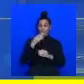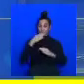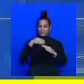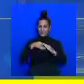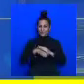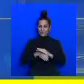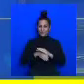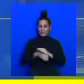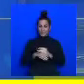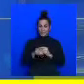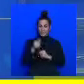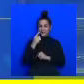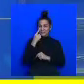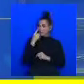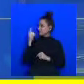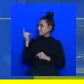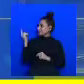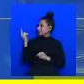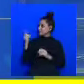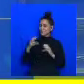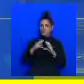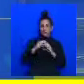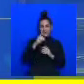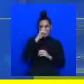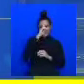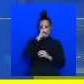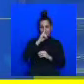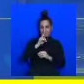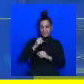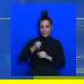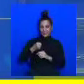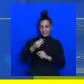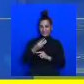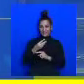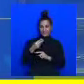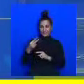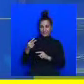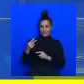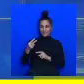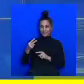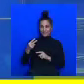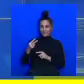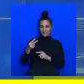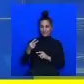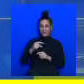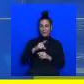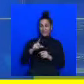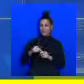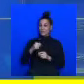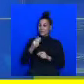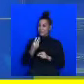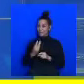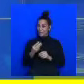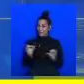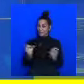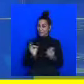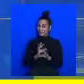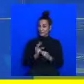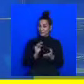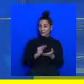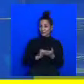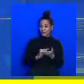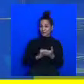Time Mania. Bola amarela, número 32. Amarela, 32. Foram sorteados 3